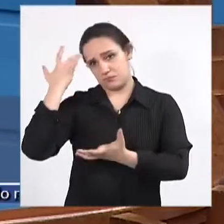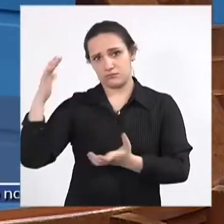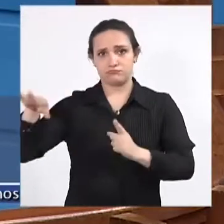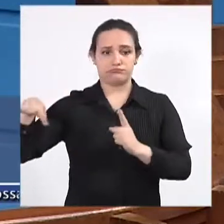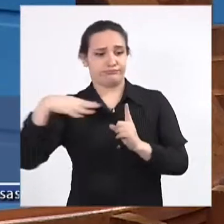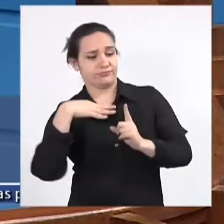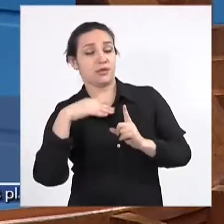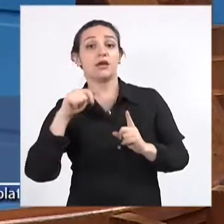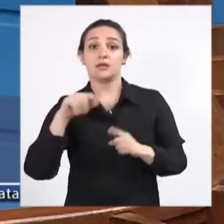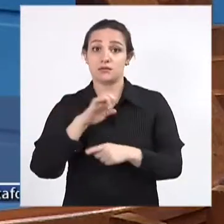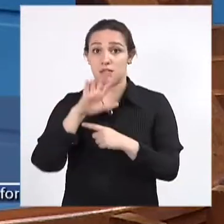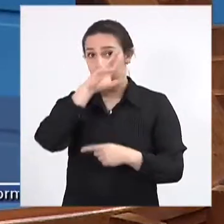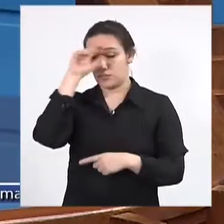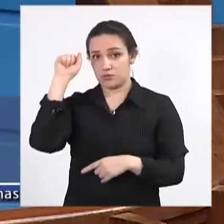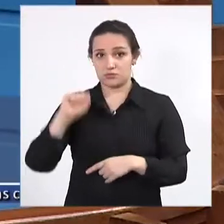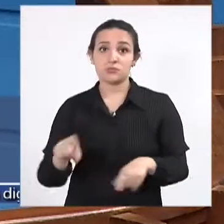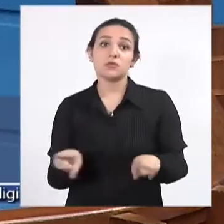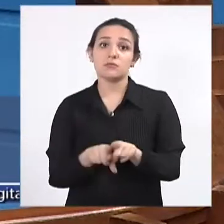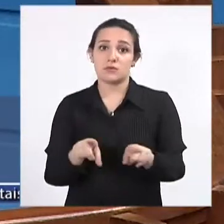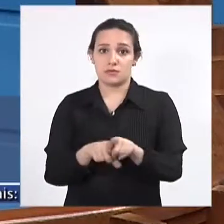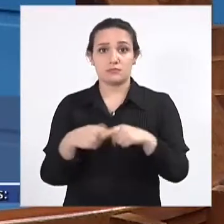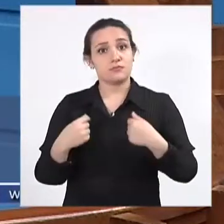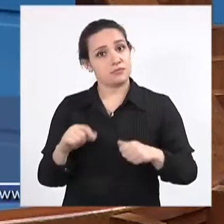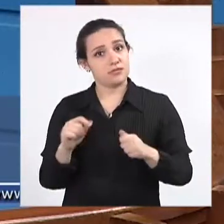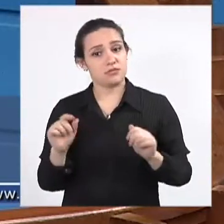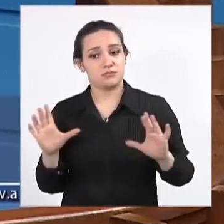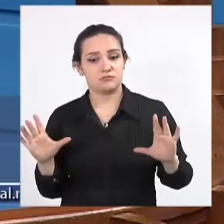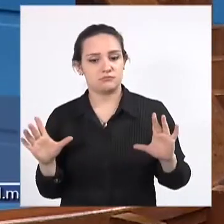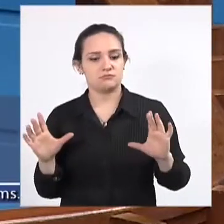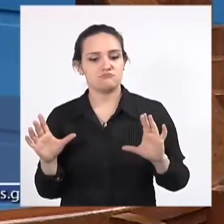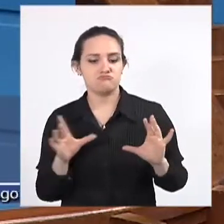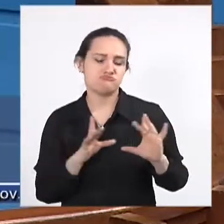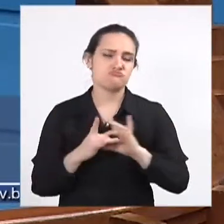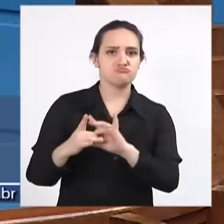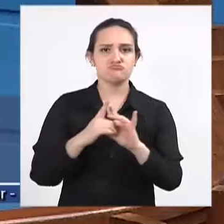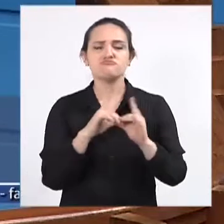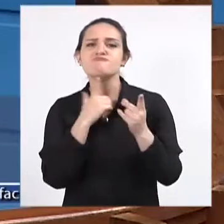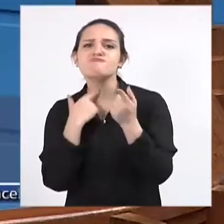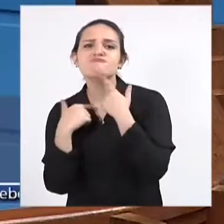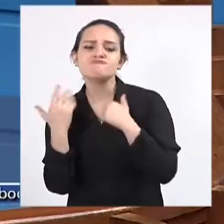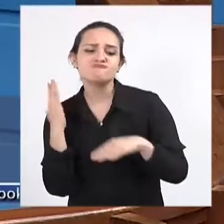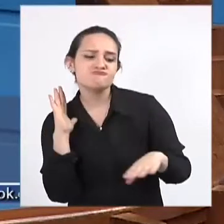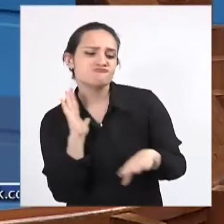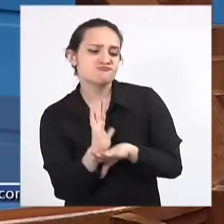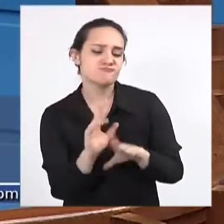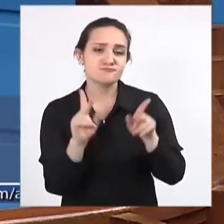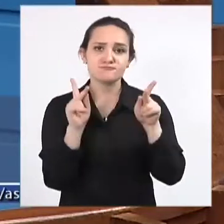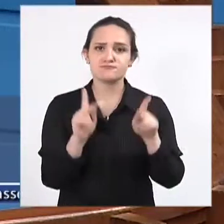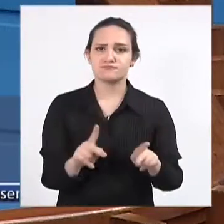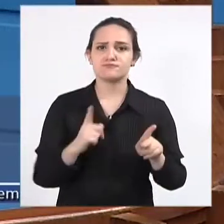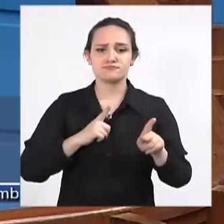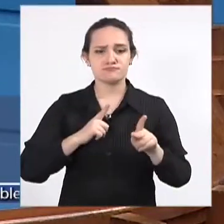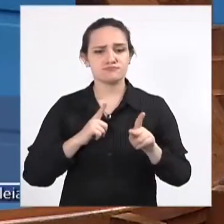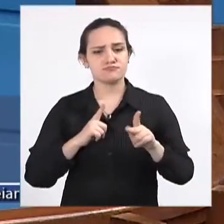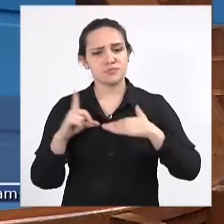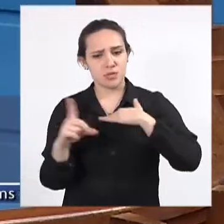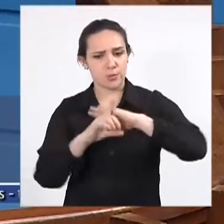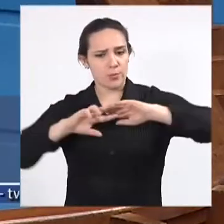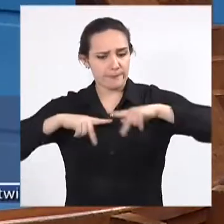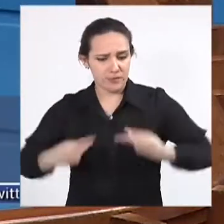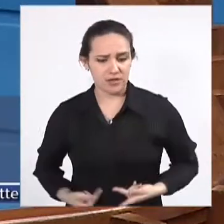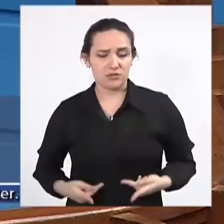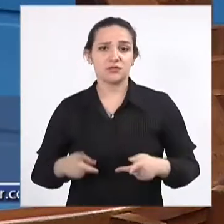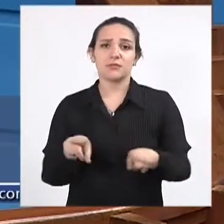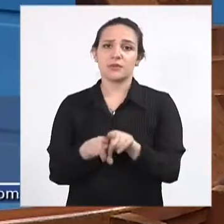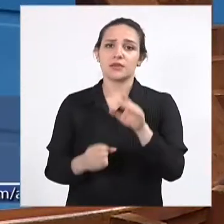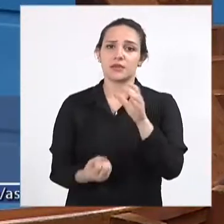também que o Mato Grosso do Sul tenha a sua unidade, de forma a atender a esse público com mais humanização e assim criar